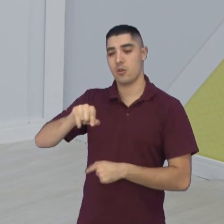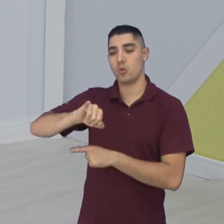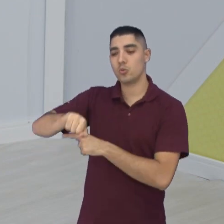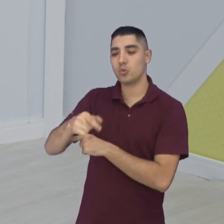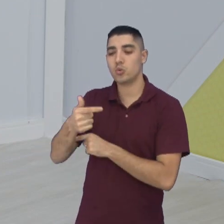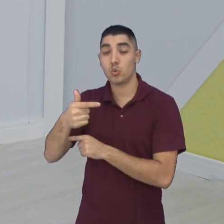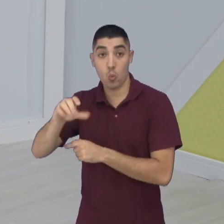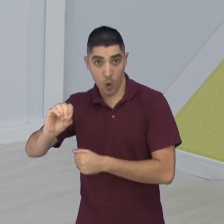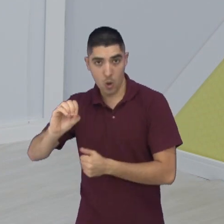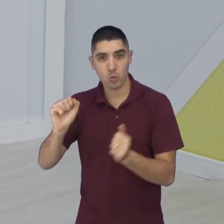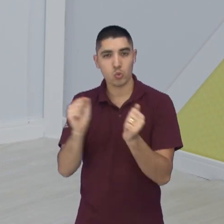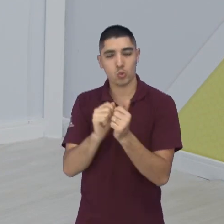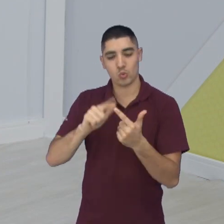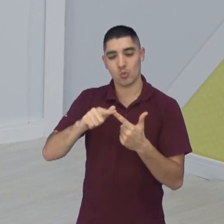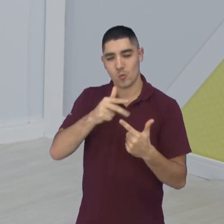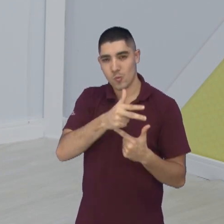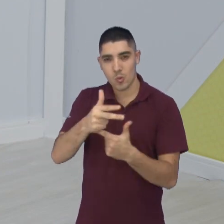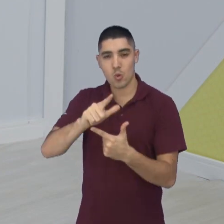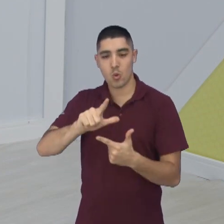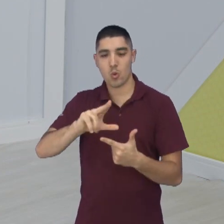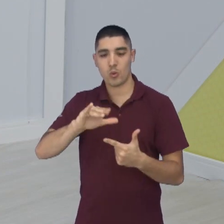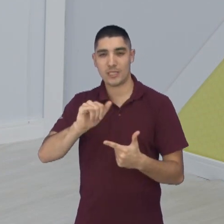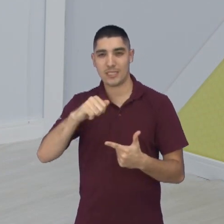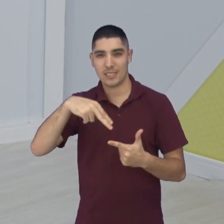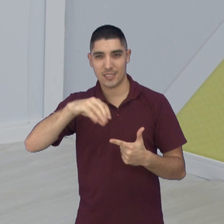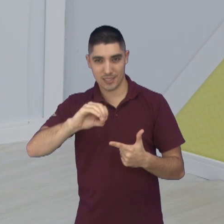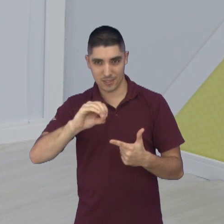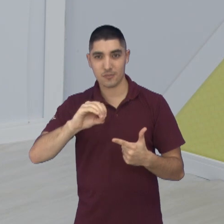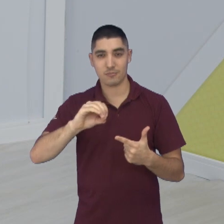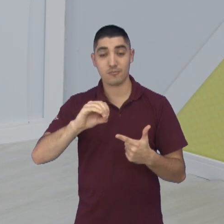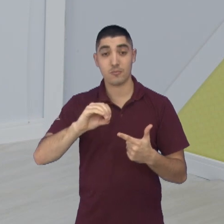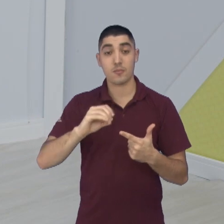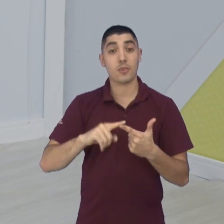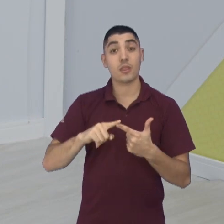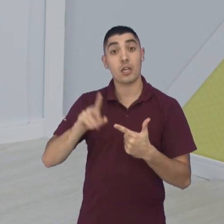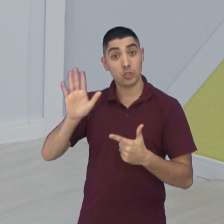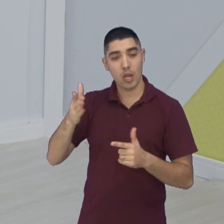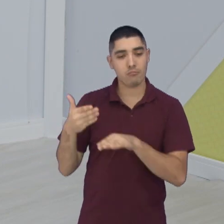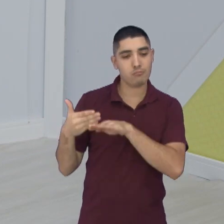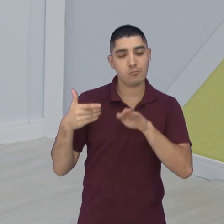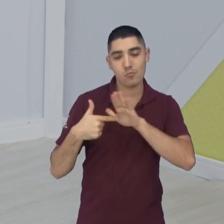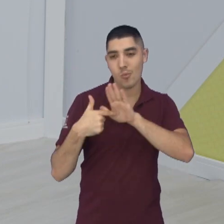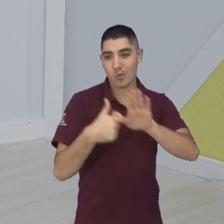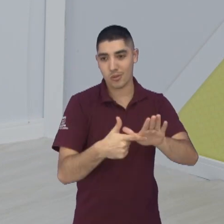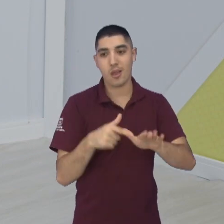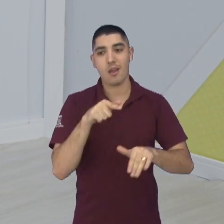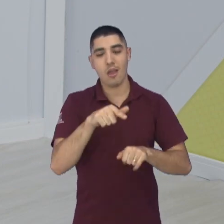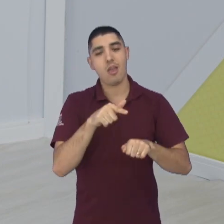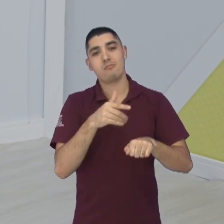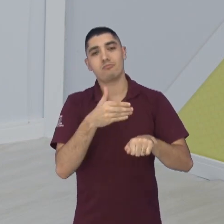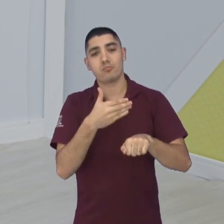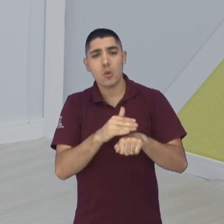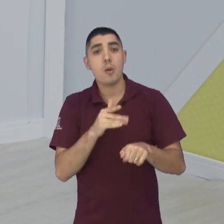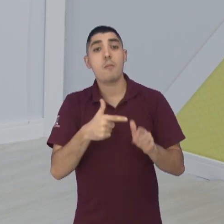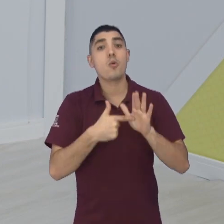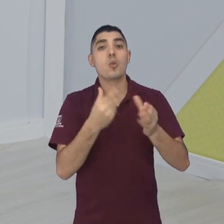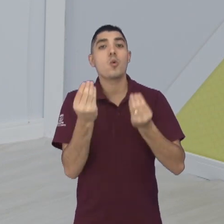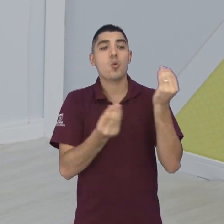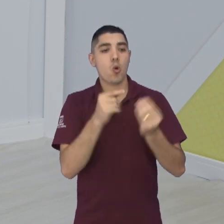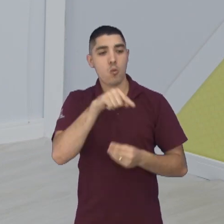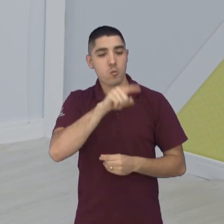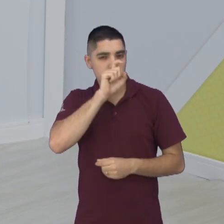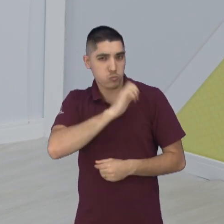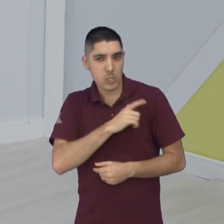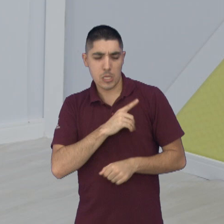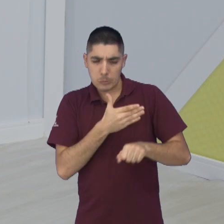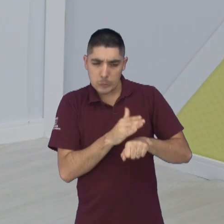cinegrafista Luciano Coca, o nosso Coquinho, o sambista Coquinha, eles estiveram por lá e contam como que está a preparação da equipe para o jogo